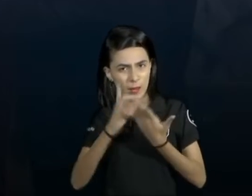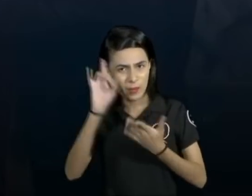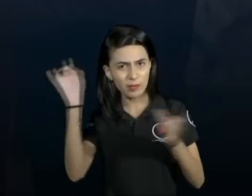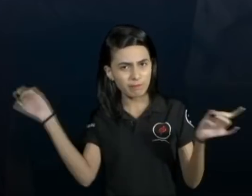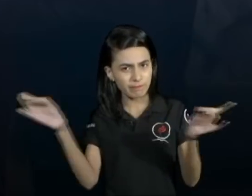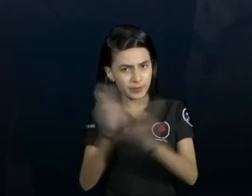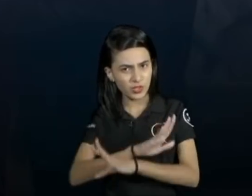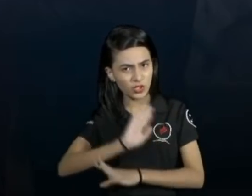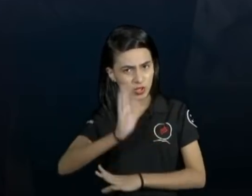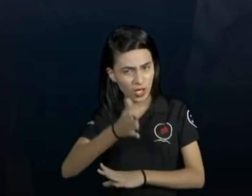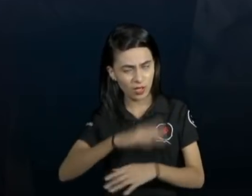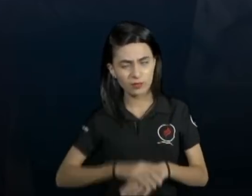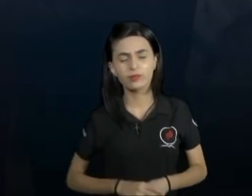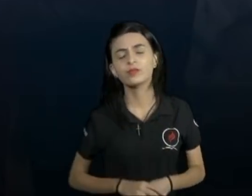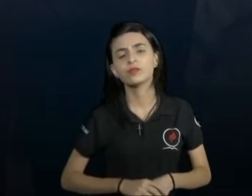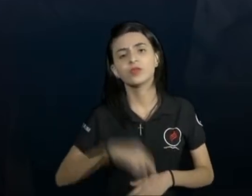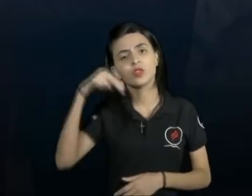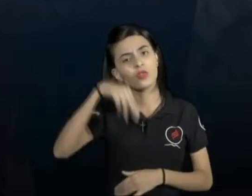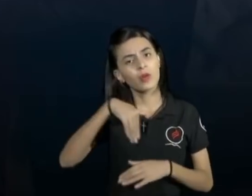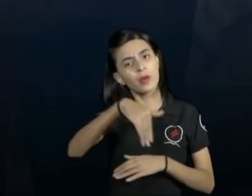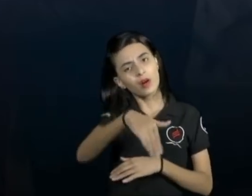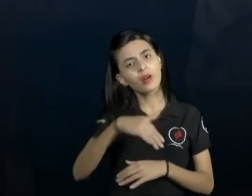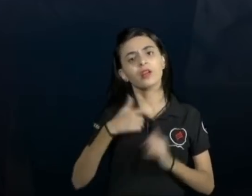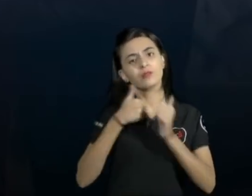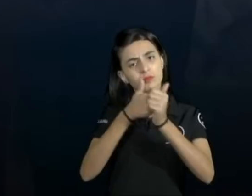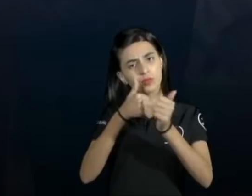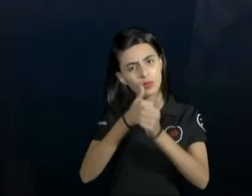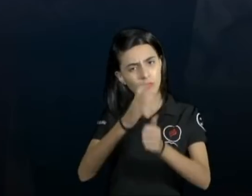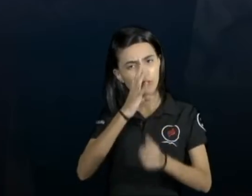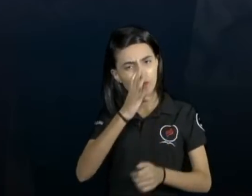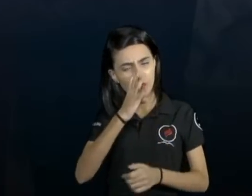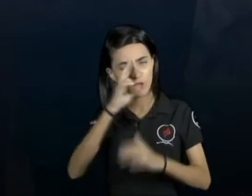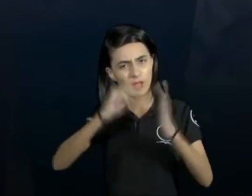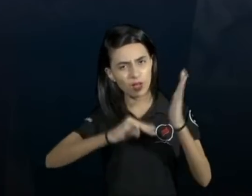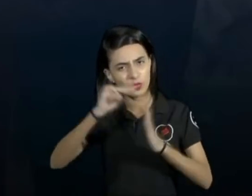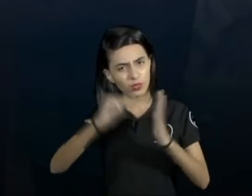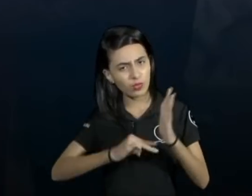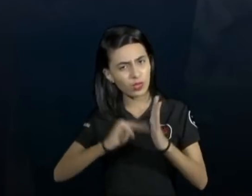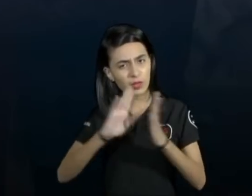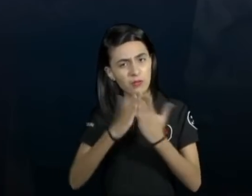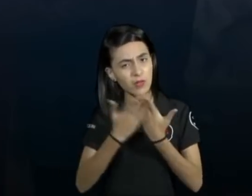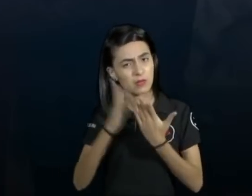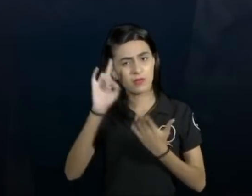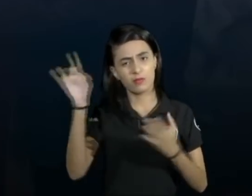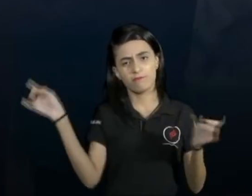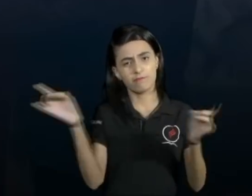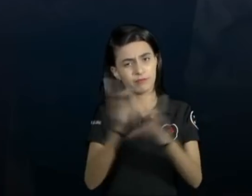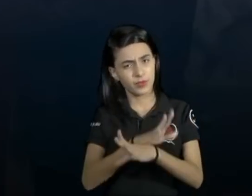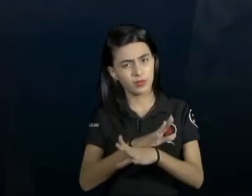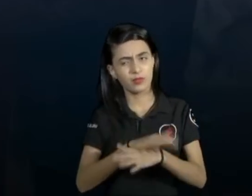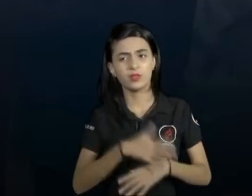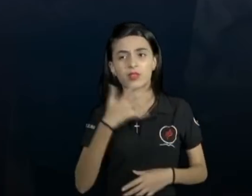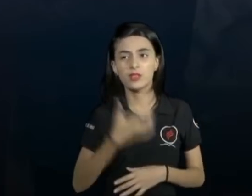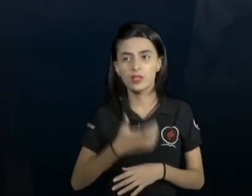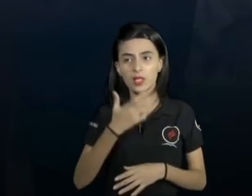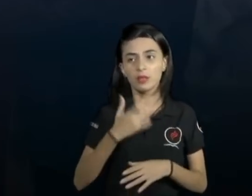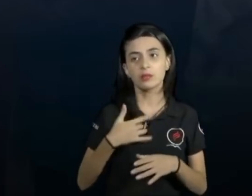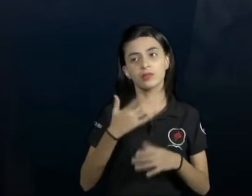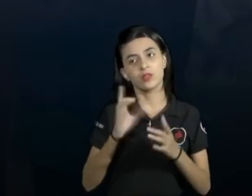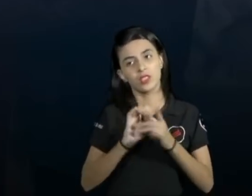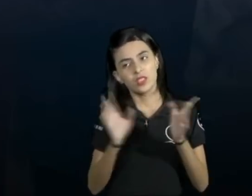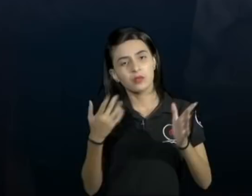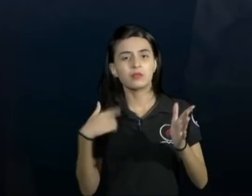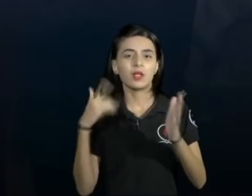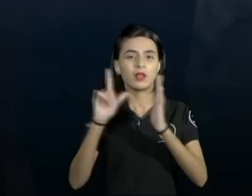agora em novembro nós terminamos para quem acompanhou a leitura a Bíblia toda tô deixando o Dezembro para quem atrasou alguma